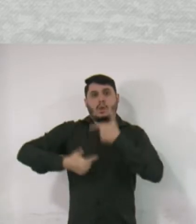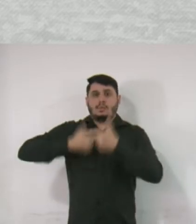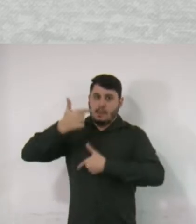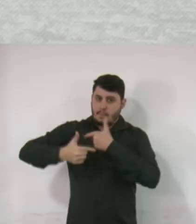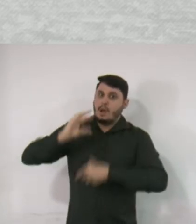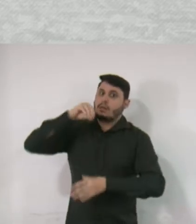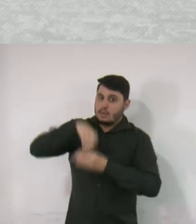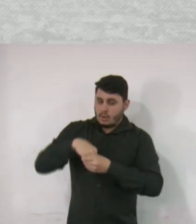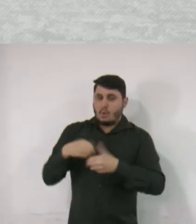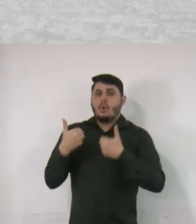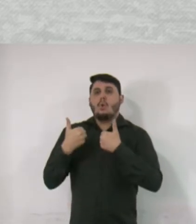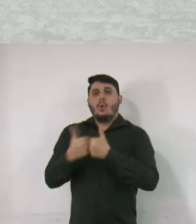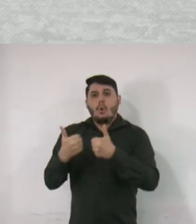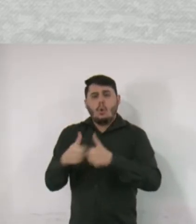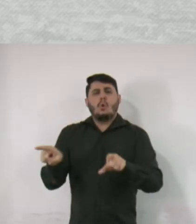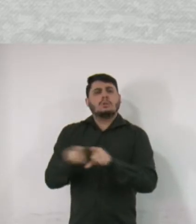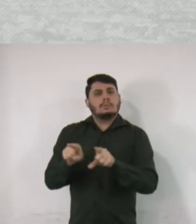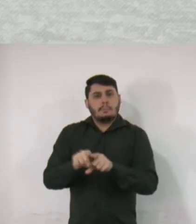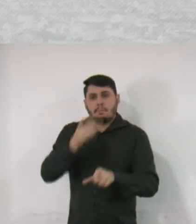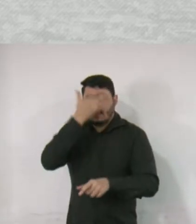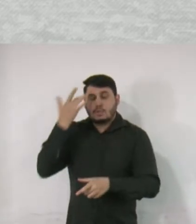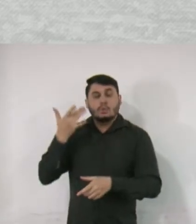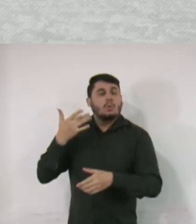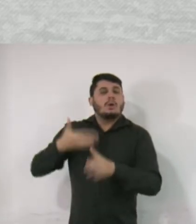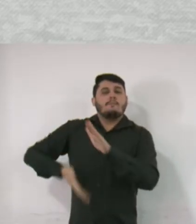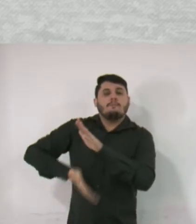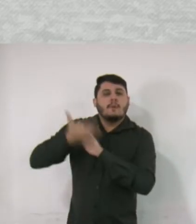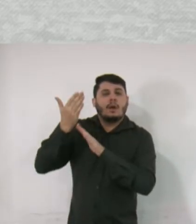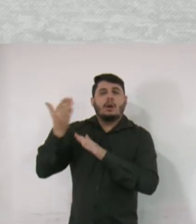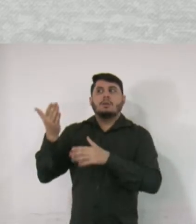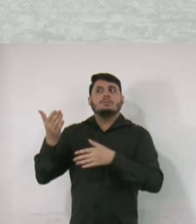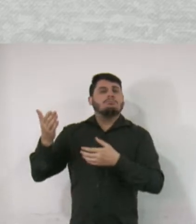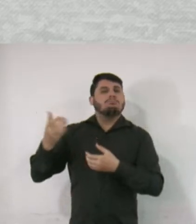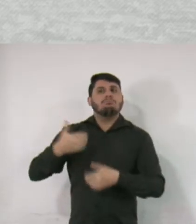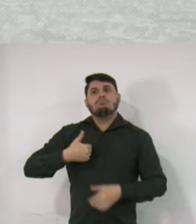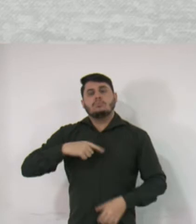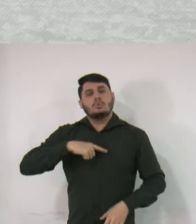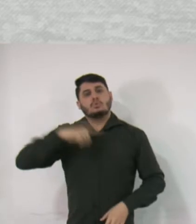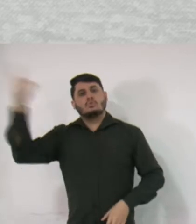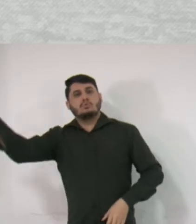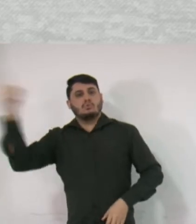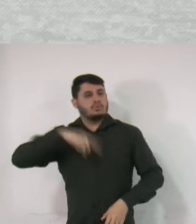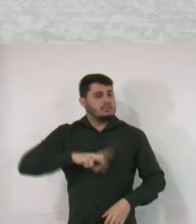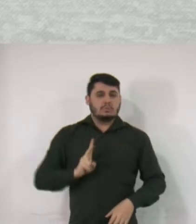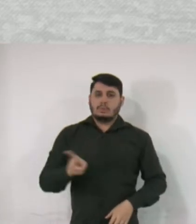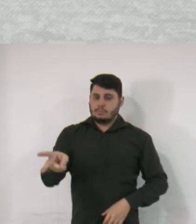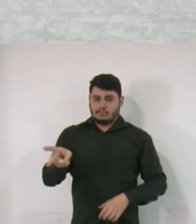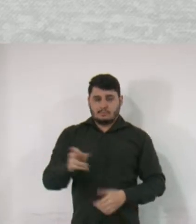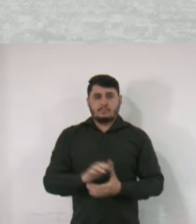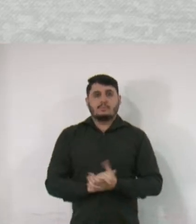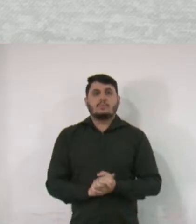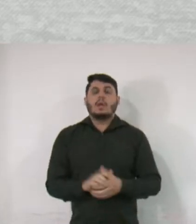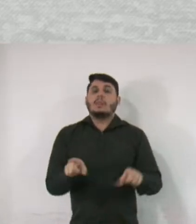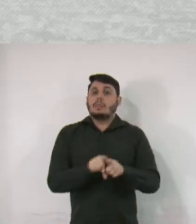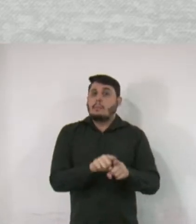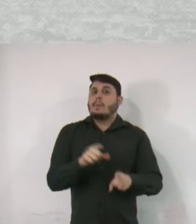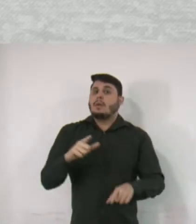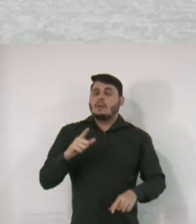maior segurança durante a viagem. Como também a instalação e a